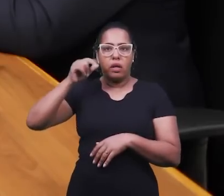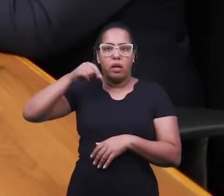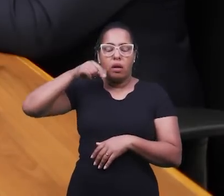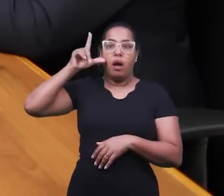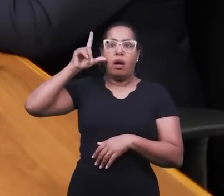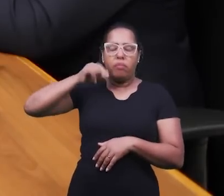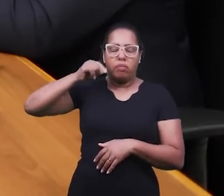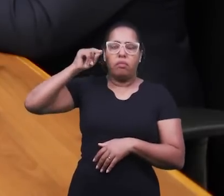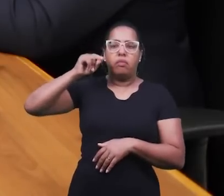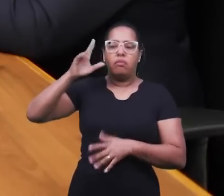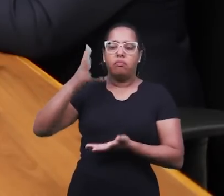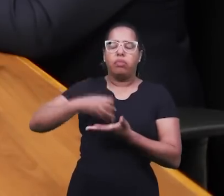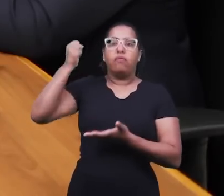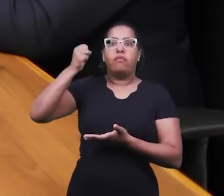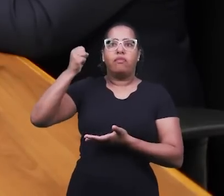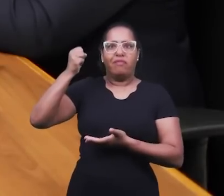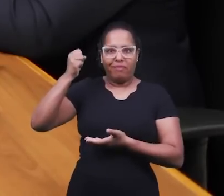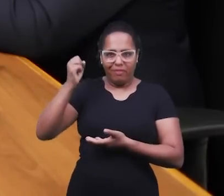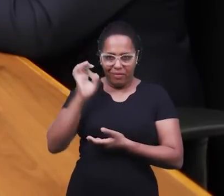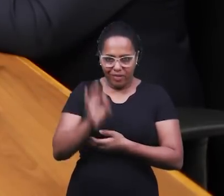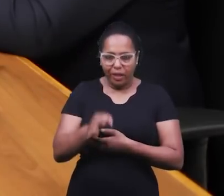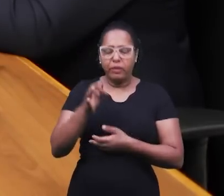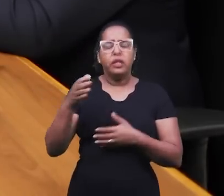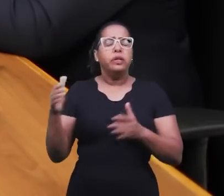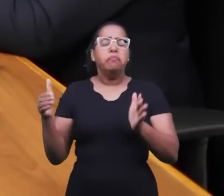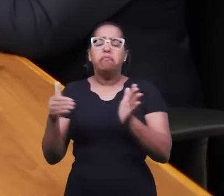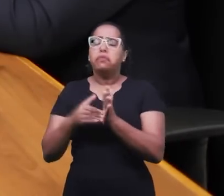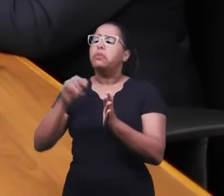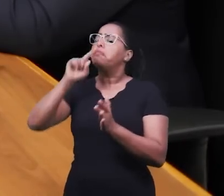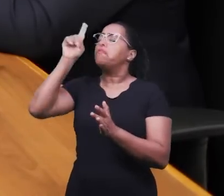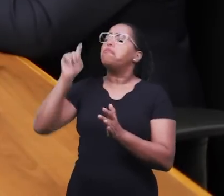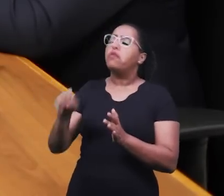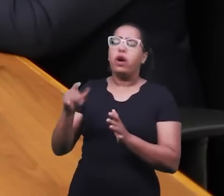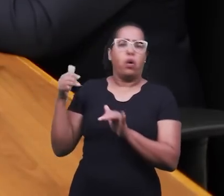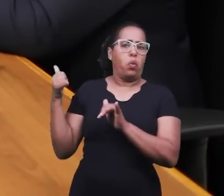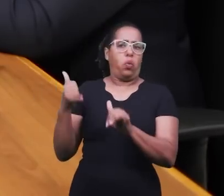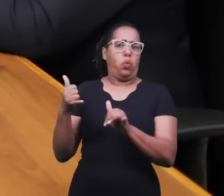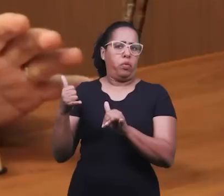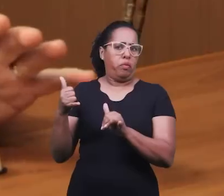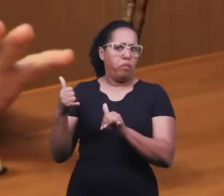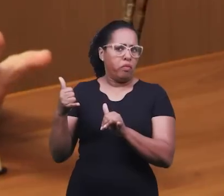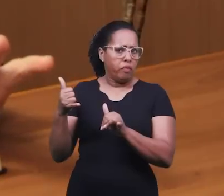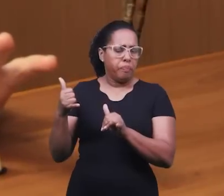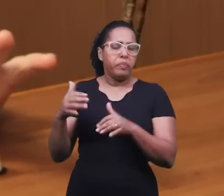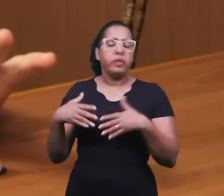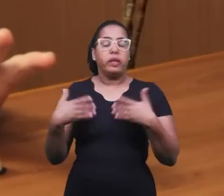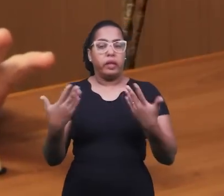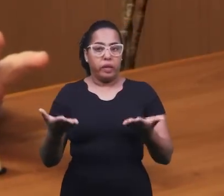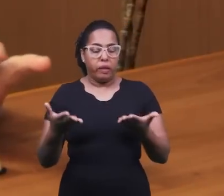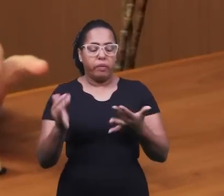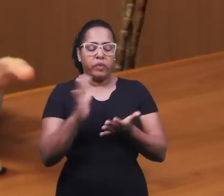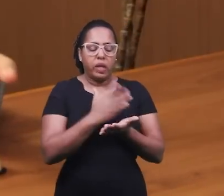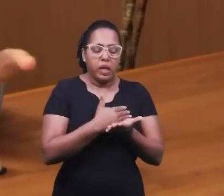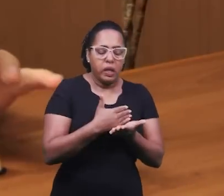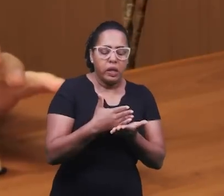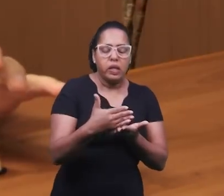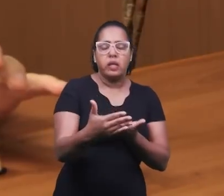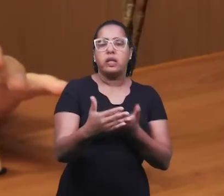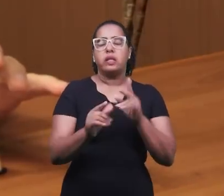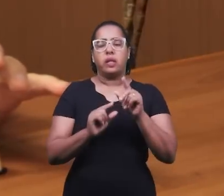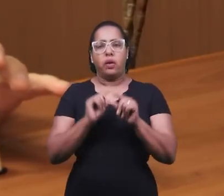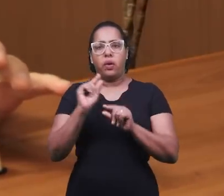e fechar de olhos, o arrebatamento da igreja. Então, que última trombeta é esta? Então, é exatamente daí que